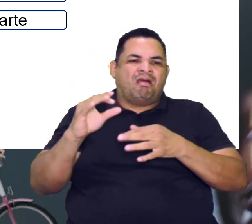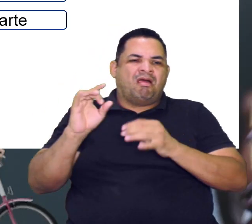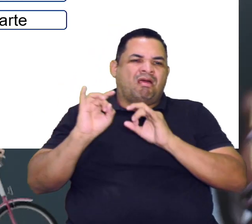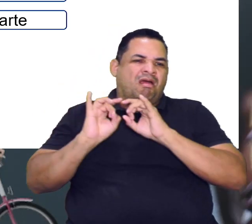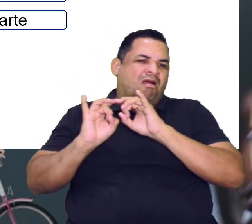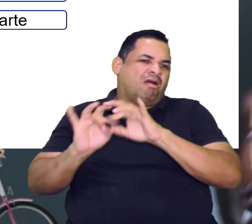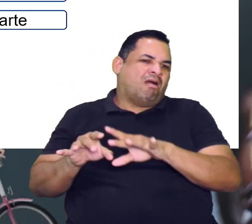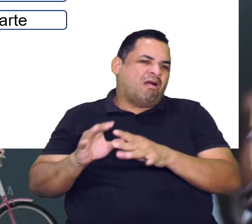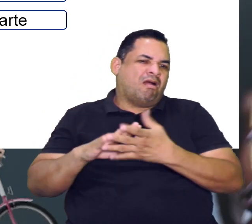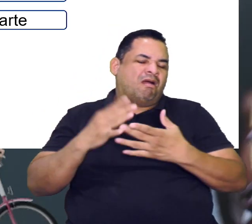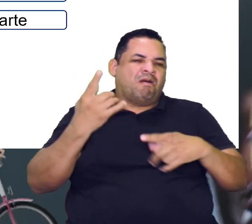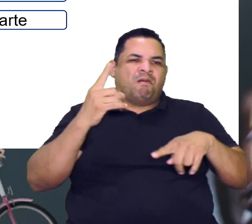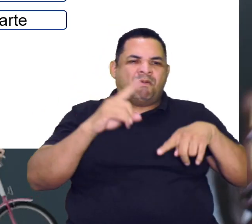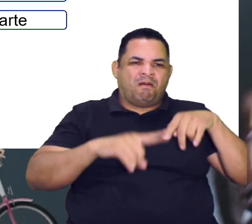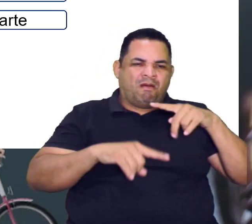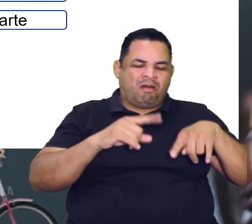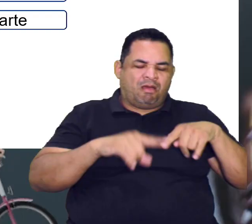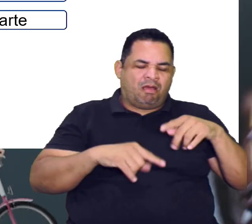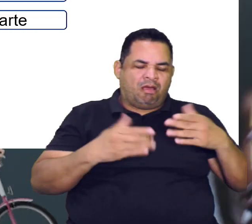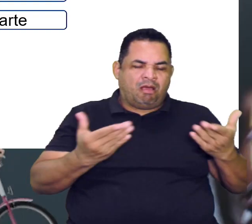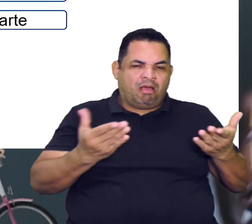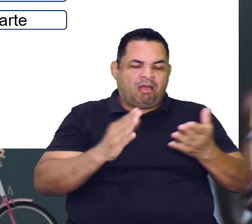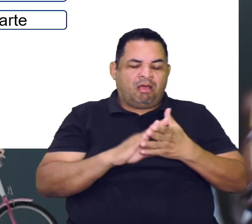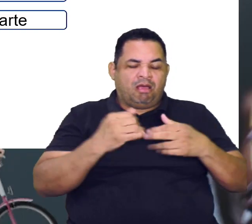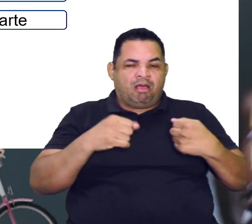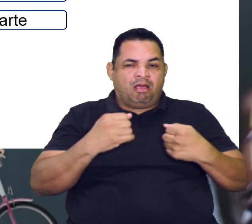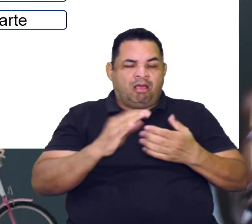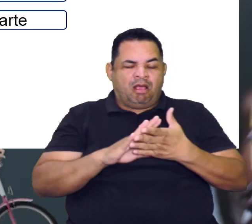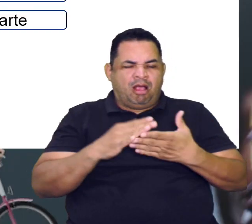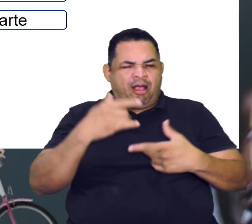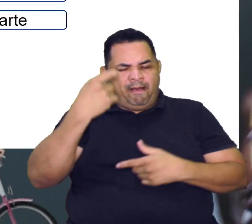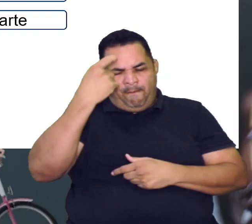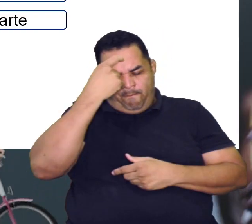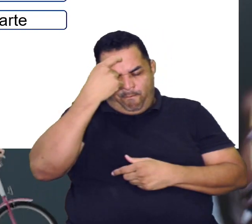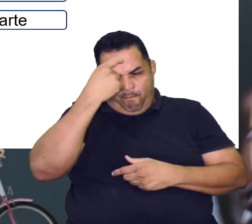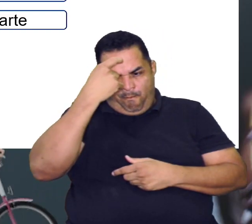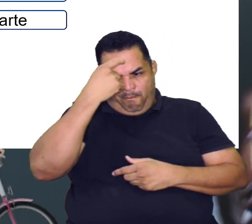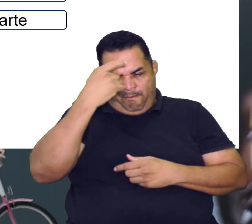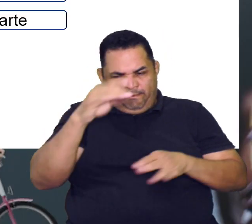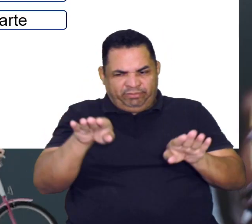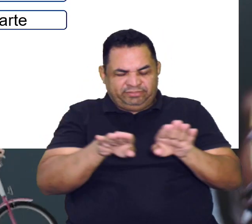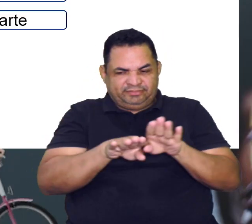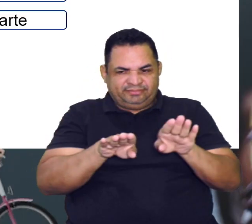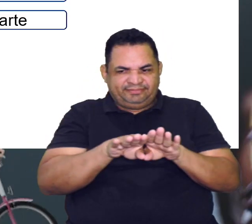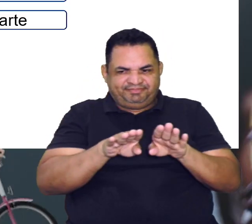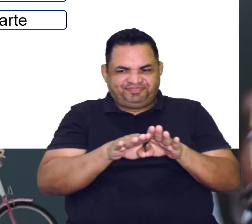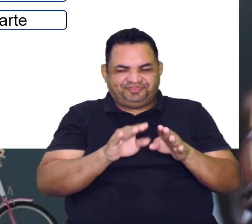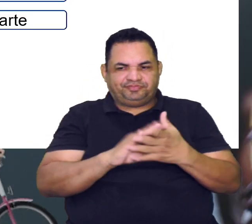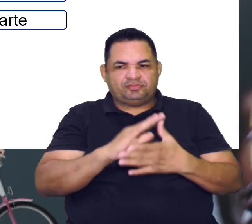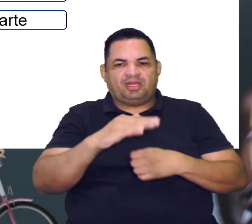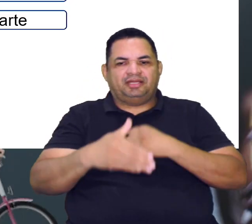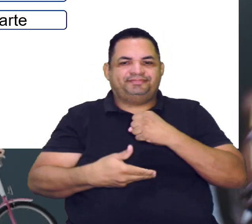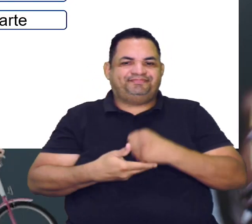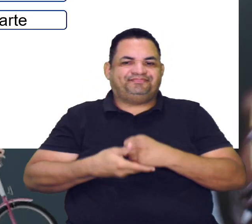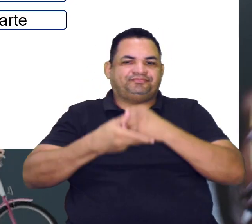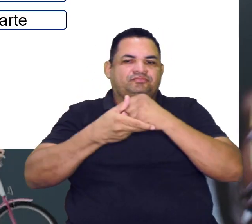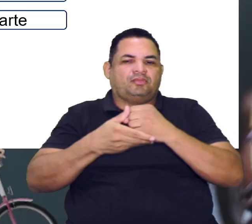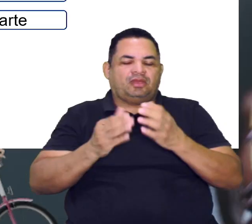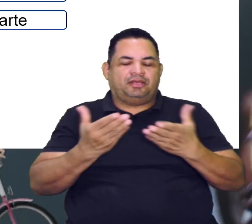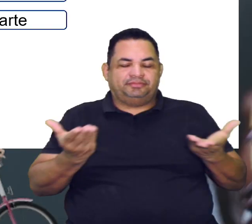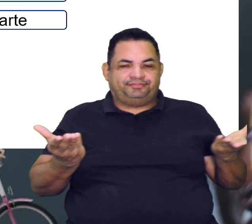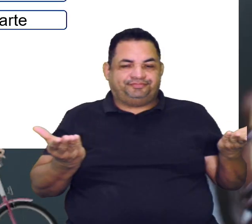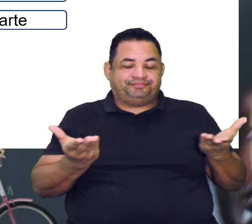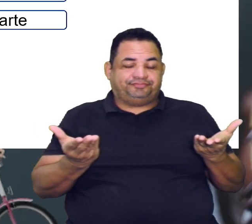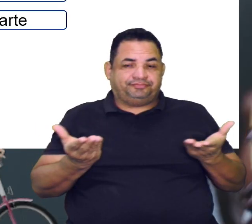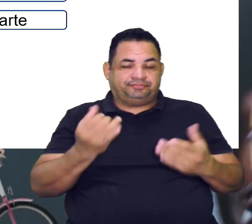sem utilizar aquilo que nós já temos. Então, a gente precisa trabalhar essa consciência também. Isso também é ser sustentável. Né? Nos dias